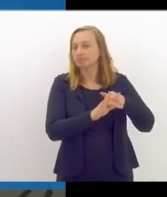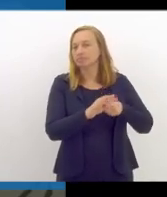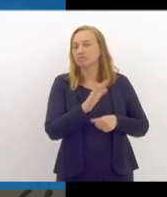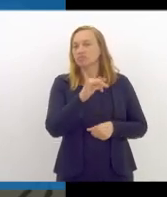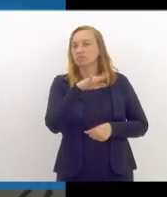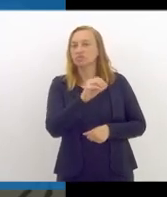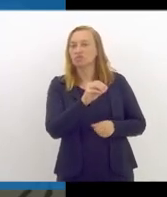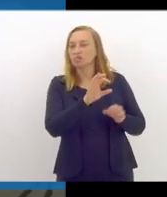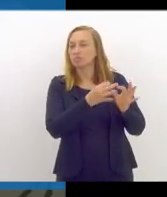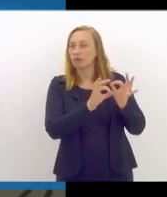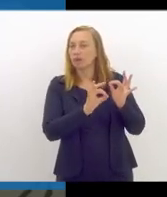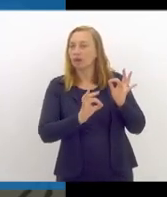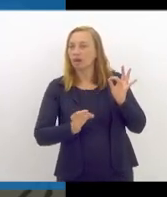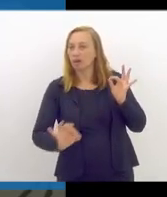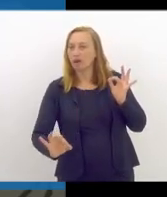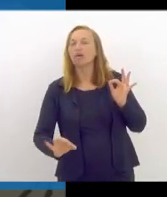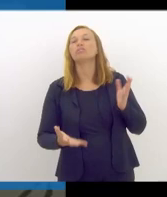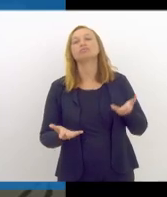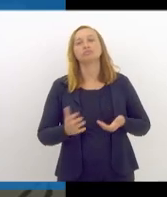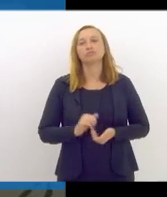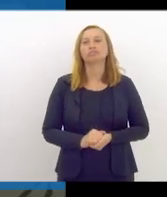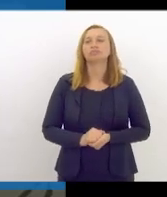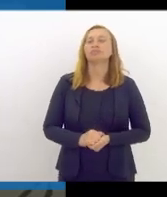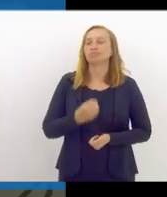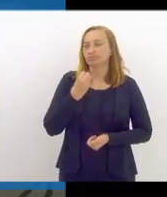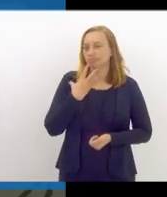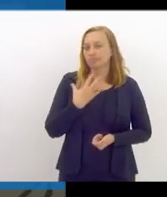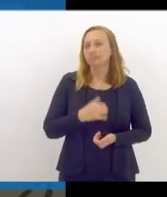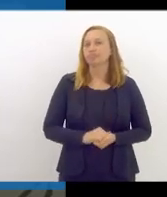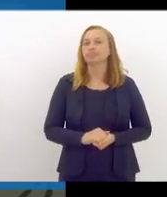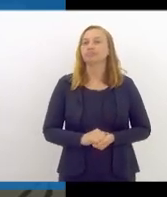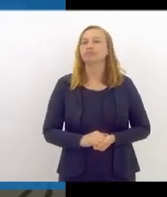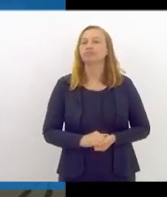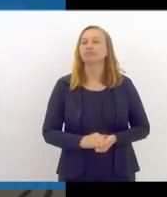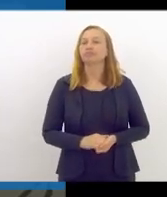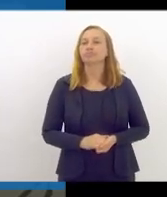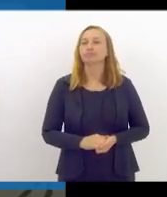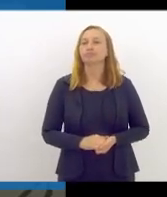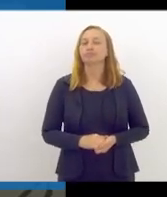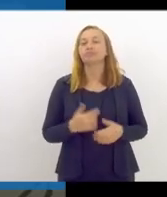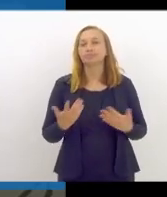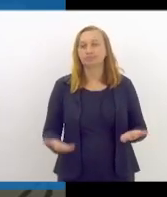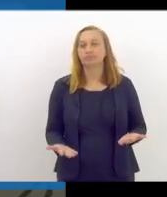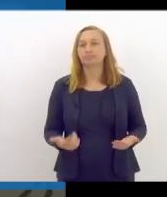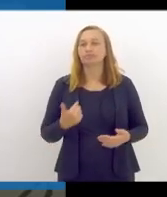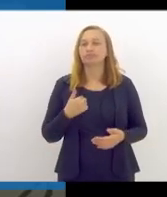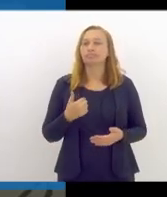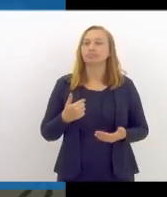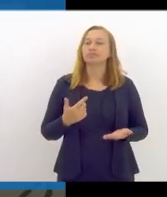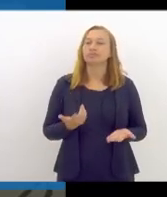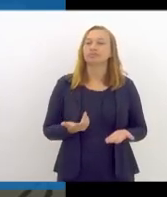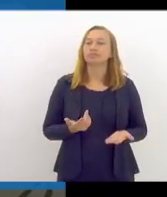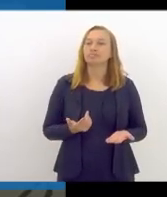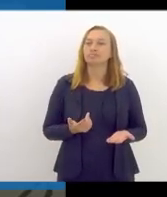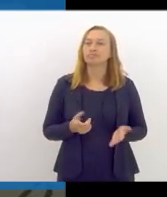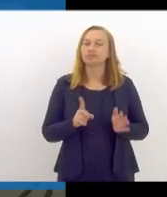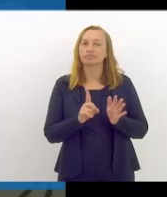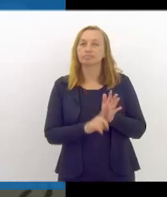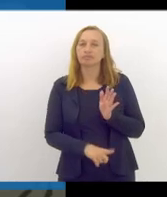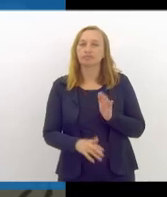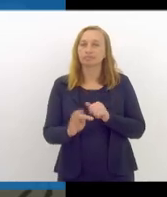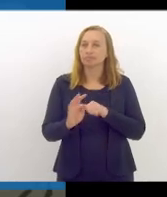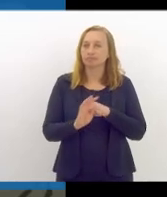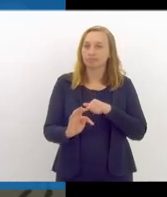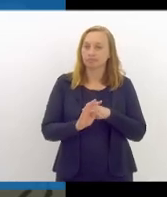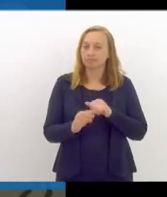fez uma explanação muito boa e detalhada então eu vou fazer uma parte menos técnica